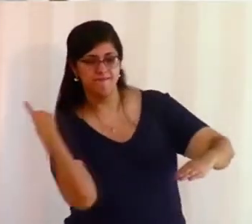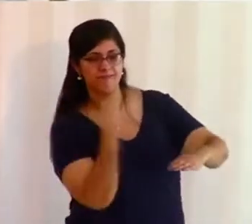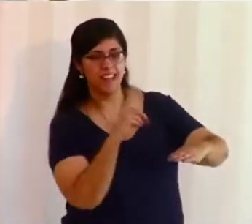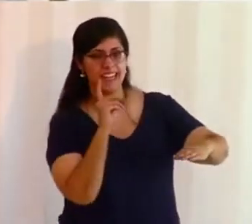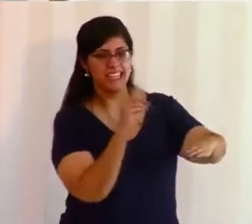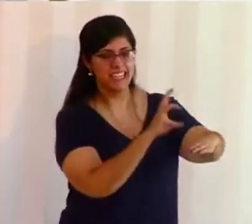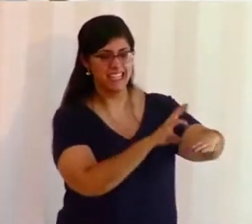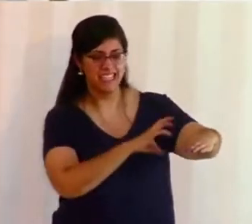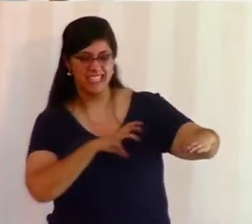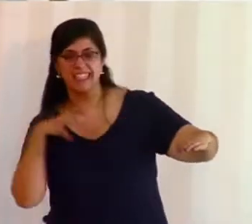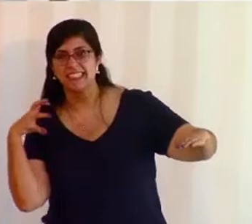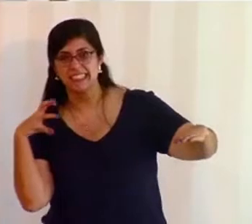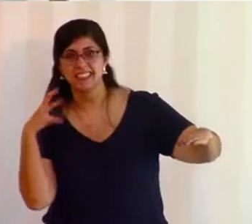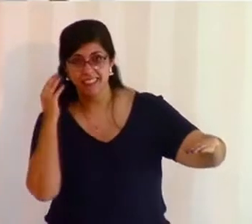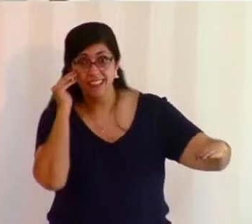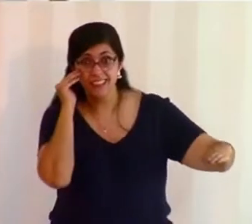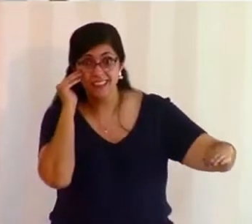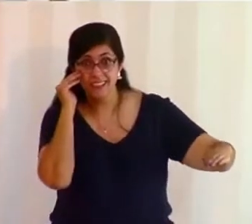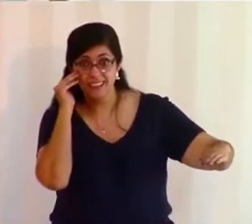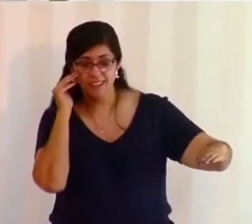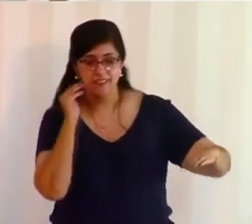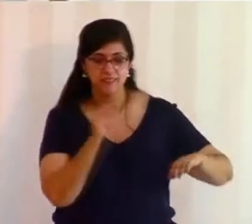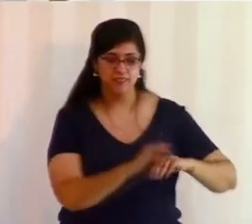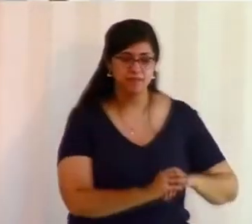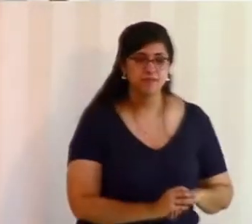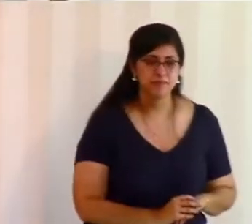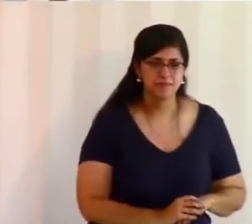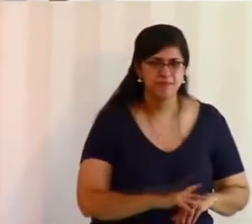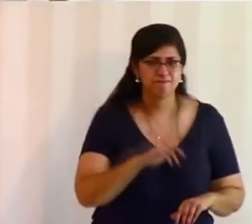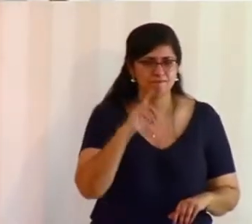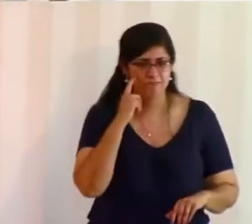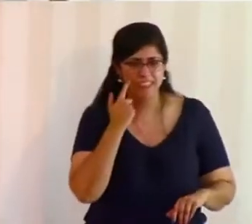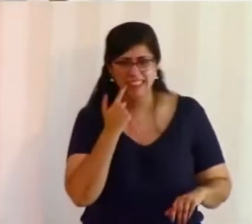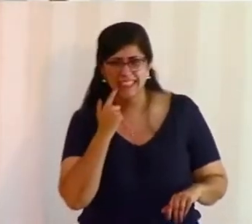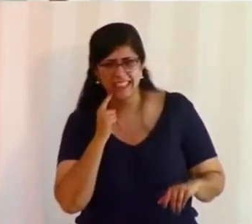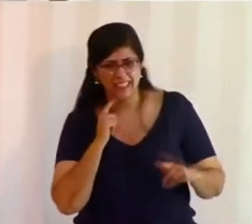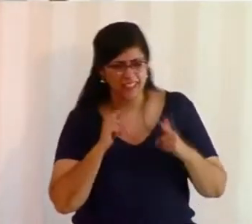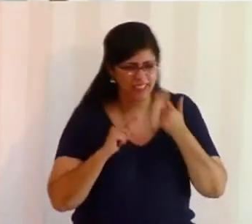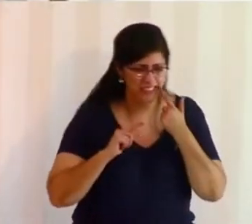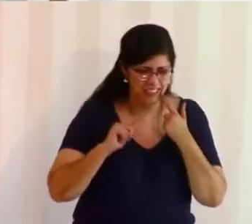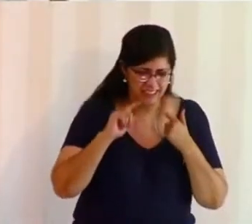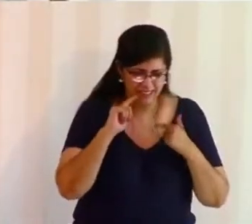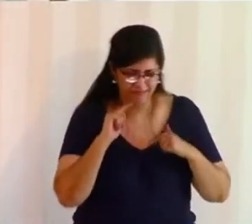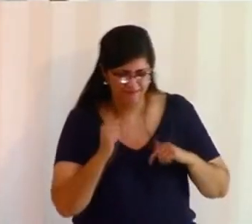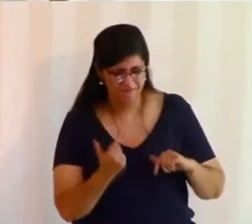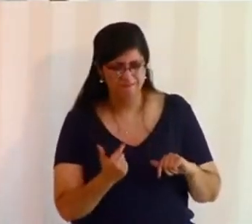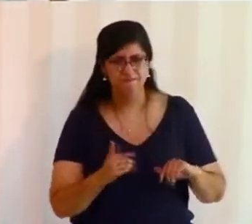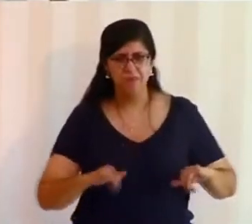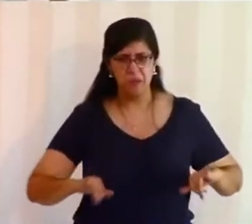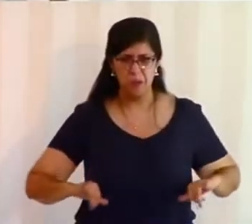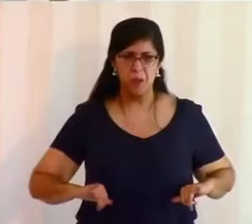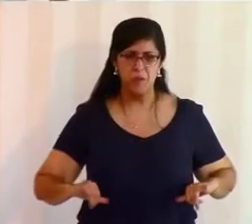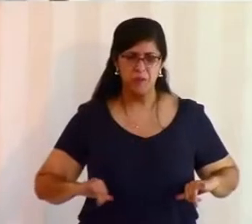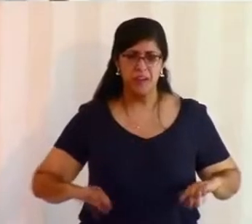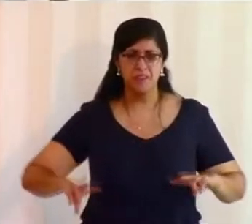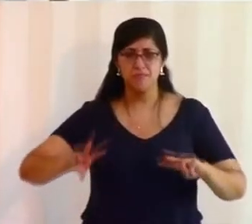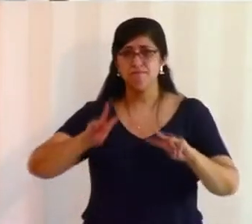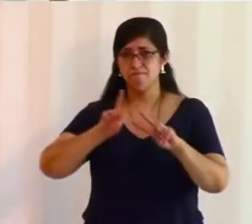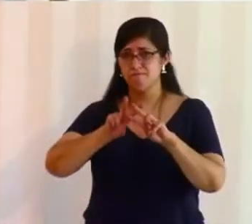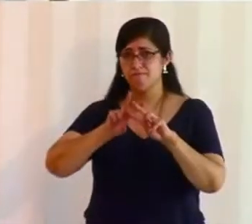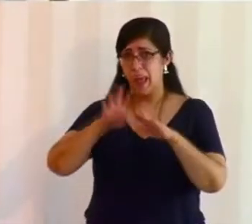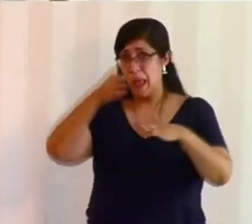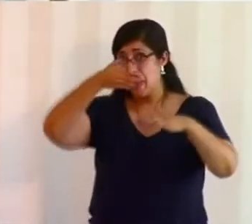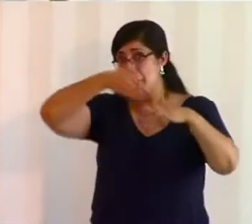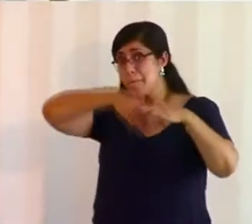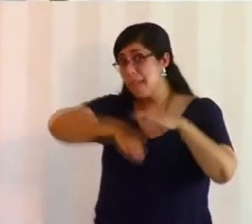ficaram em carne viva. Os vergões, machucados. E eles serão levados agora para o cárcere. E ainda diz que por o cárcere interior,